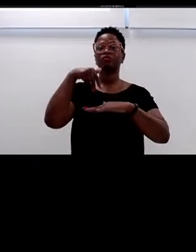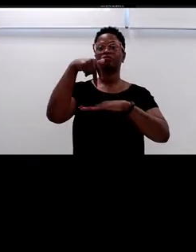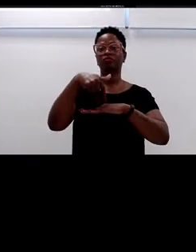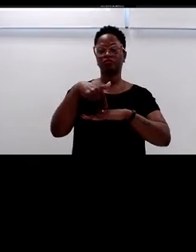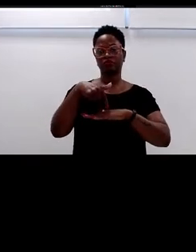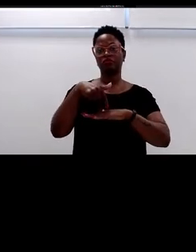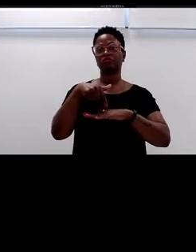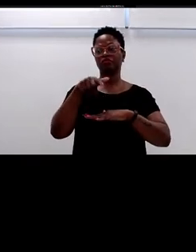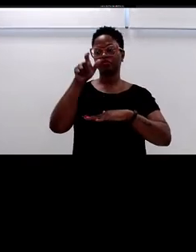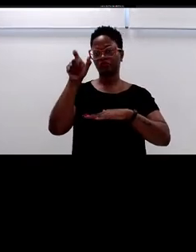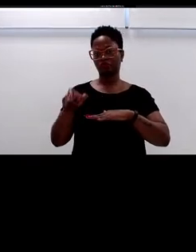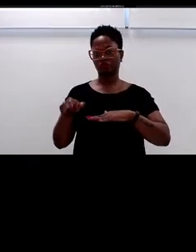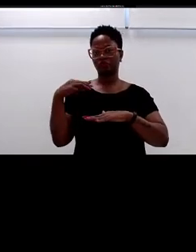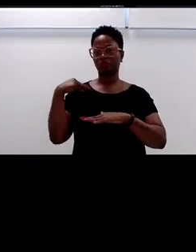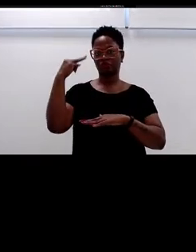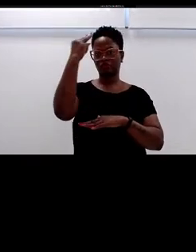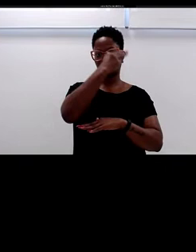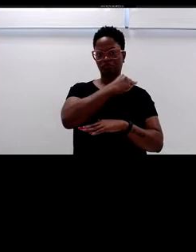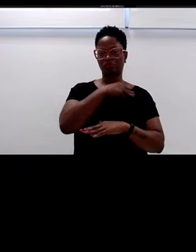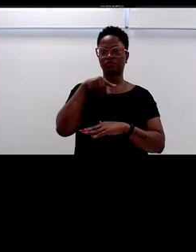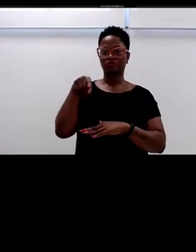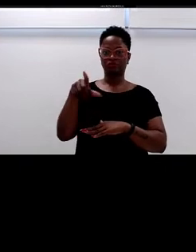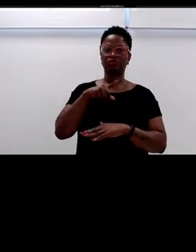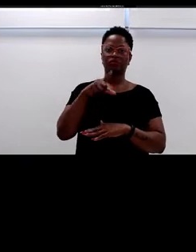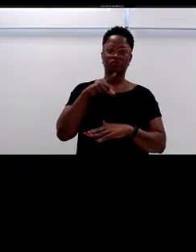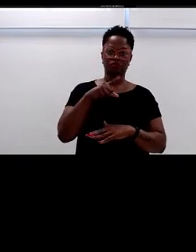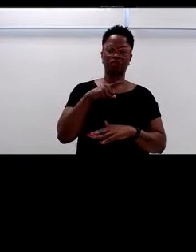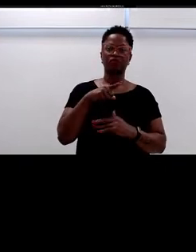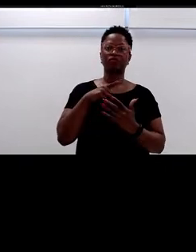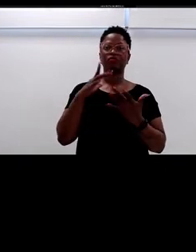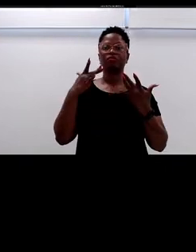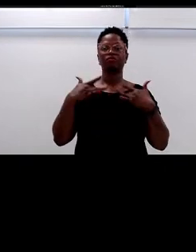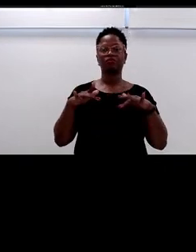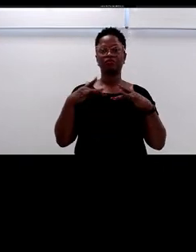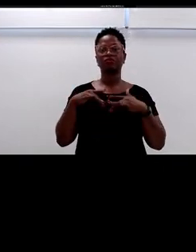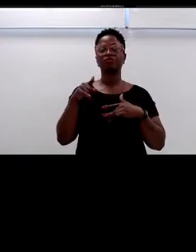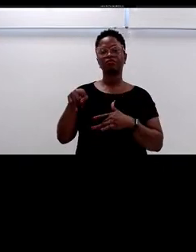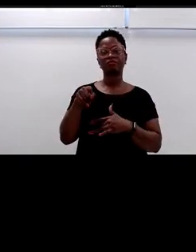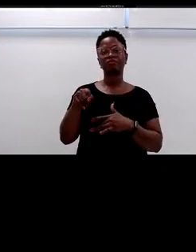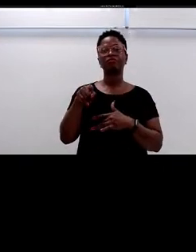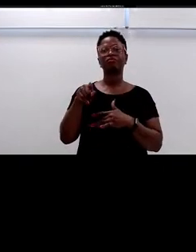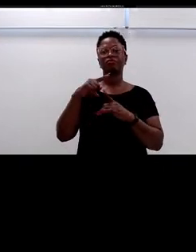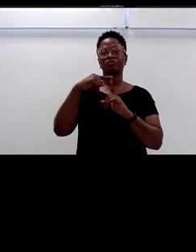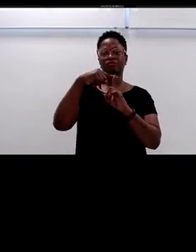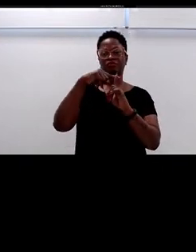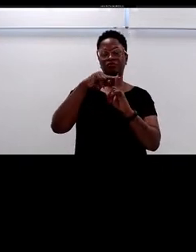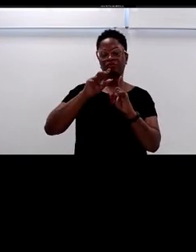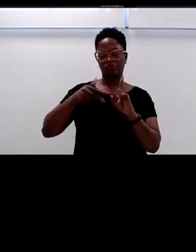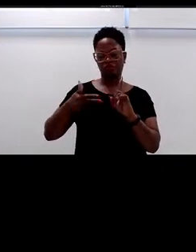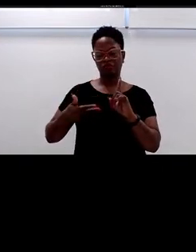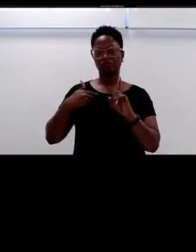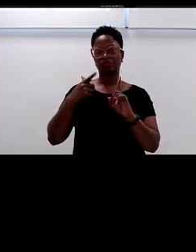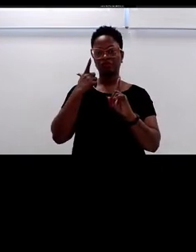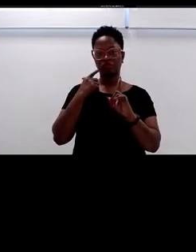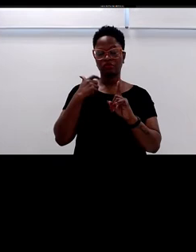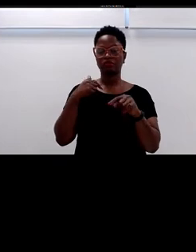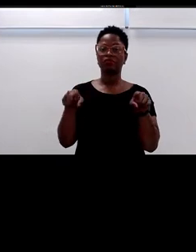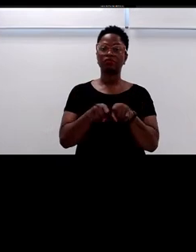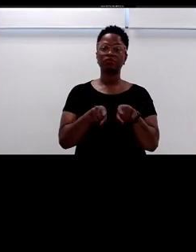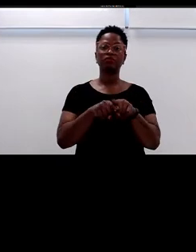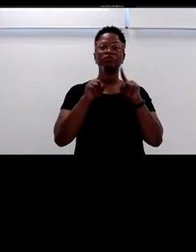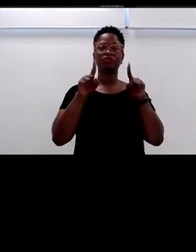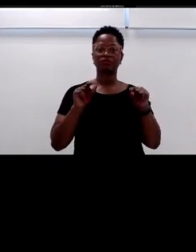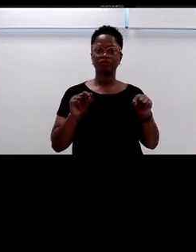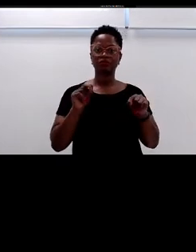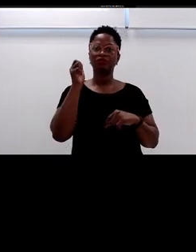tem Maria, ela está tanto como a Mater Dolorosa, a Virgem Dolorosa aos pés da cruz, mas também ela é aquela mulher